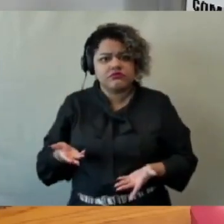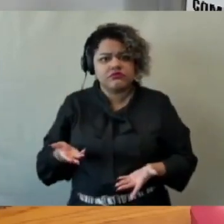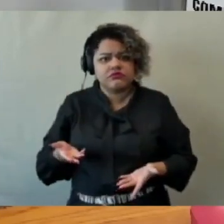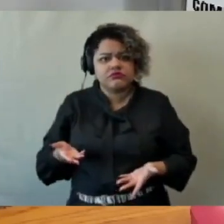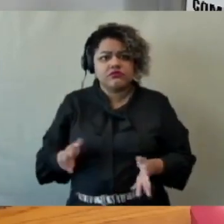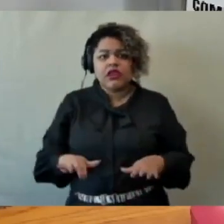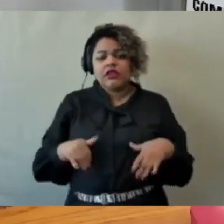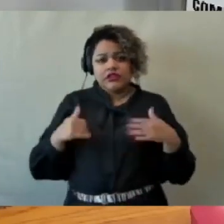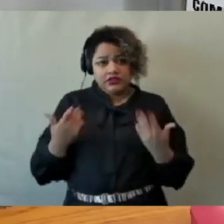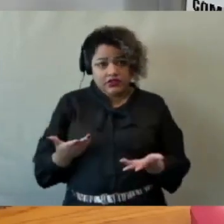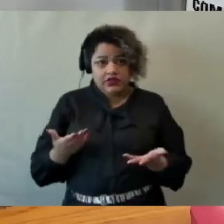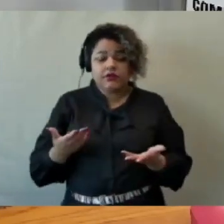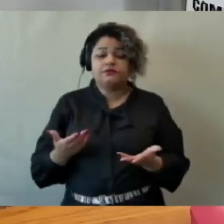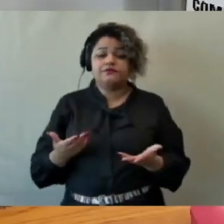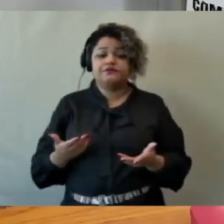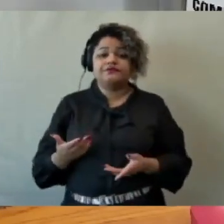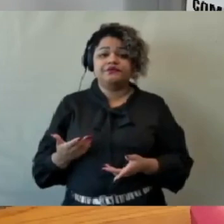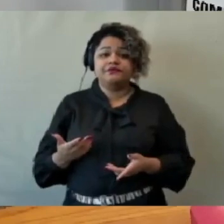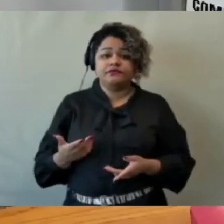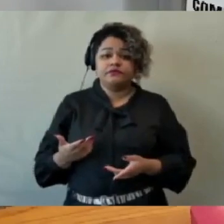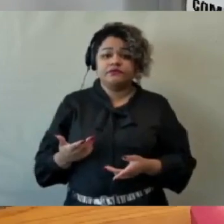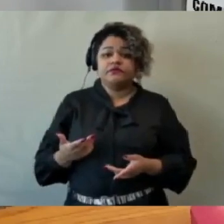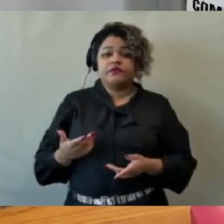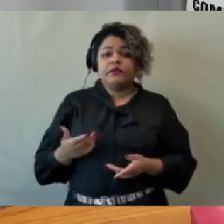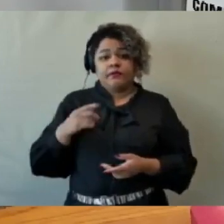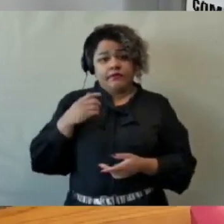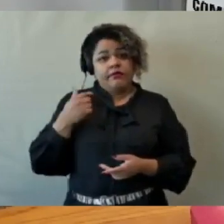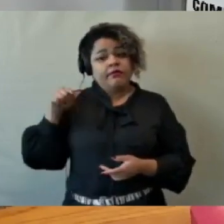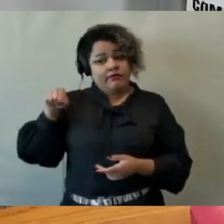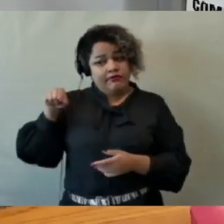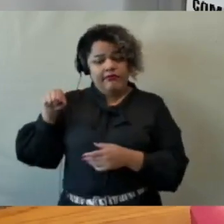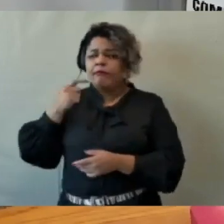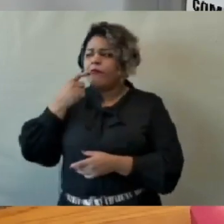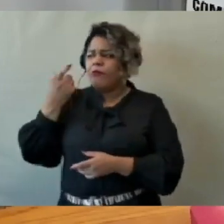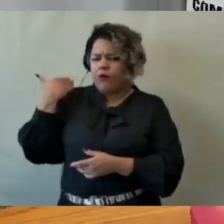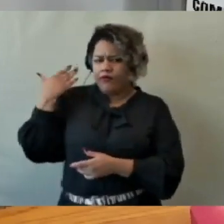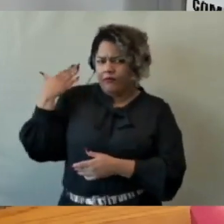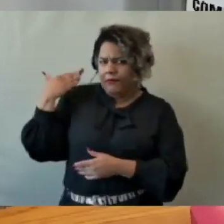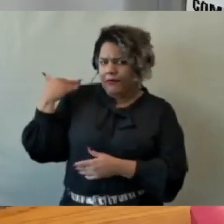A gente teve, é bom que você saiba, recentemente,